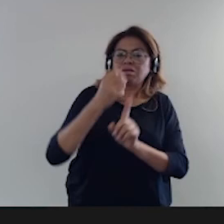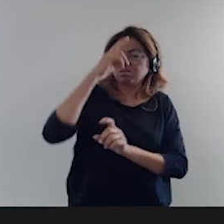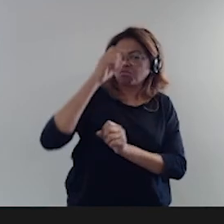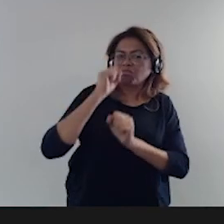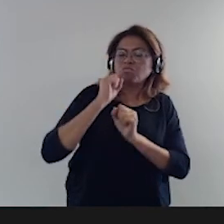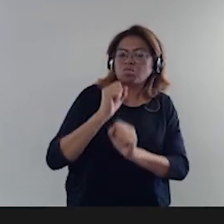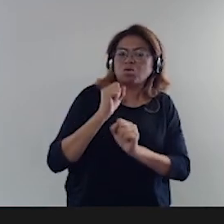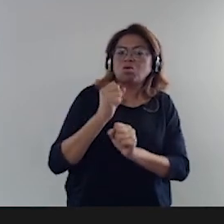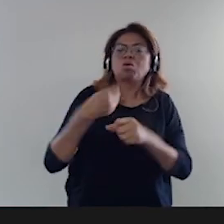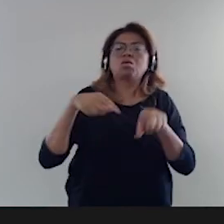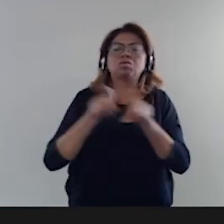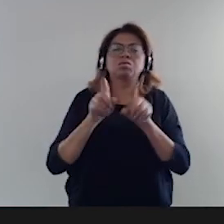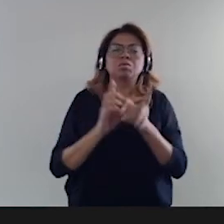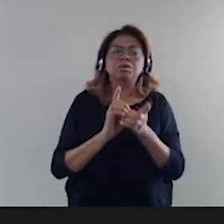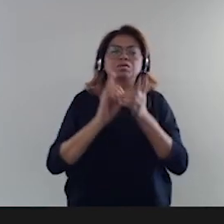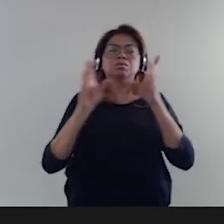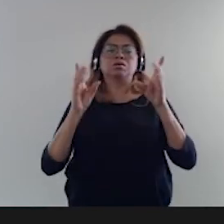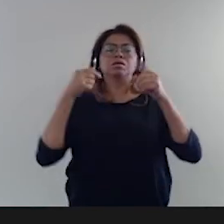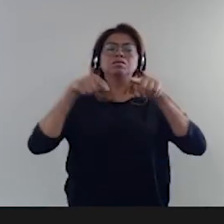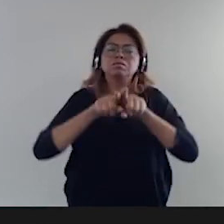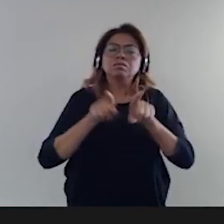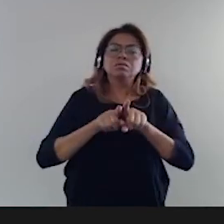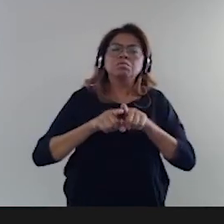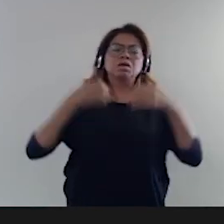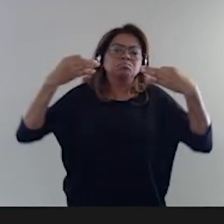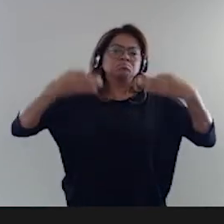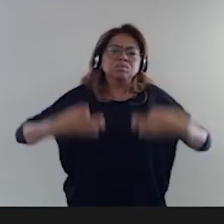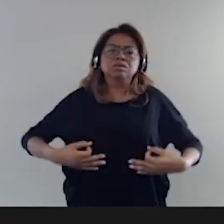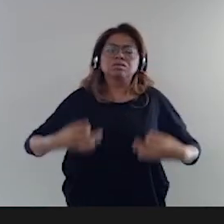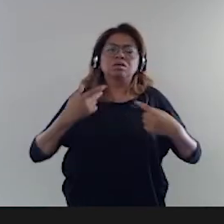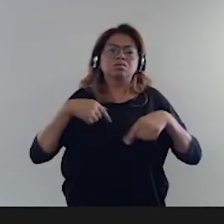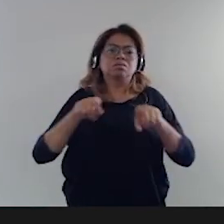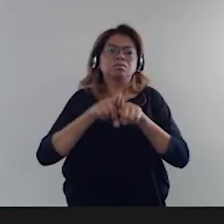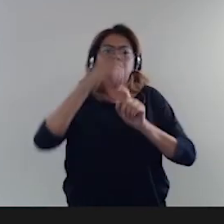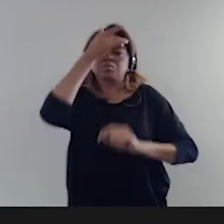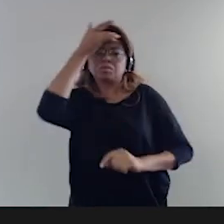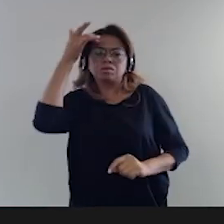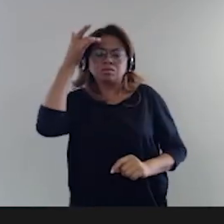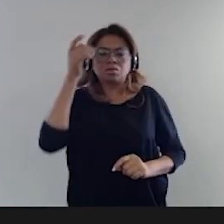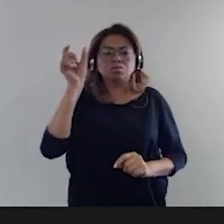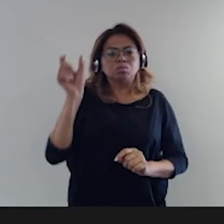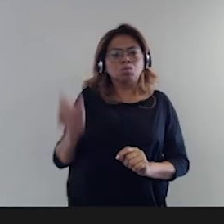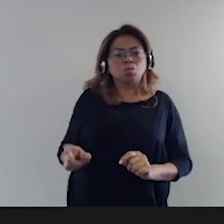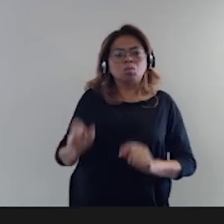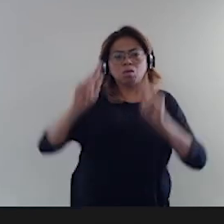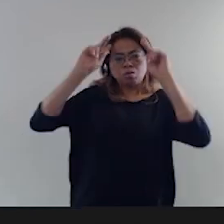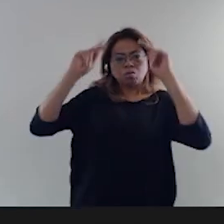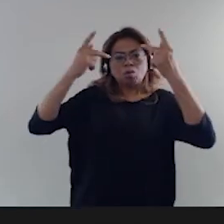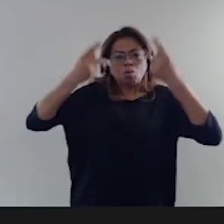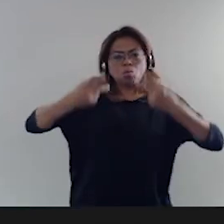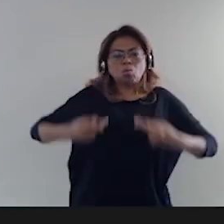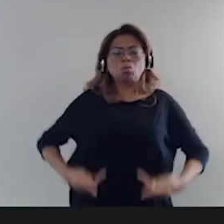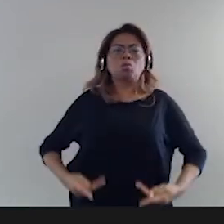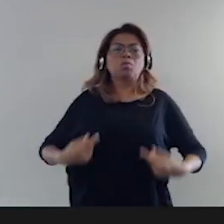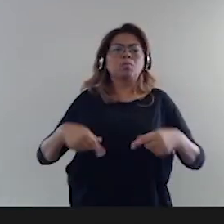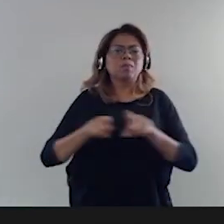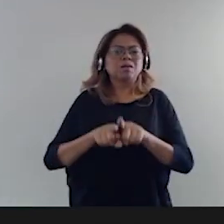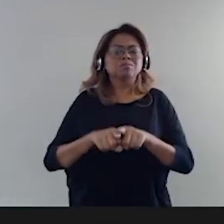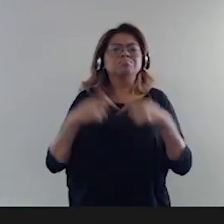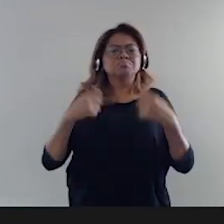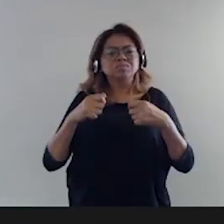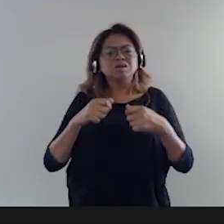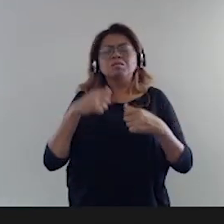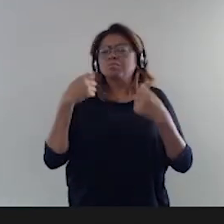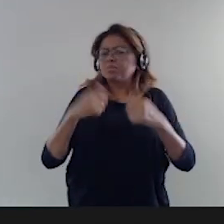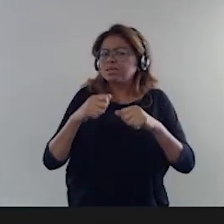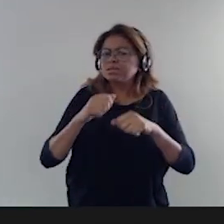fazendo prevalecer a democracia, a dignidade da pessoa humana, porque todos percebemos o quanto que a falta de diálogo,